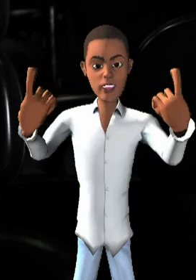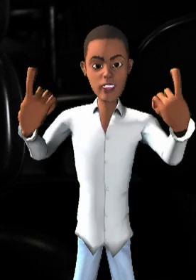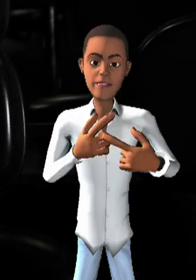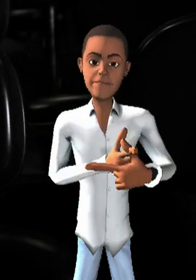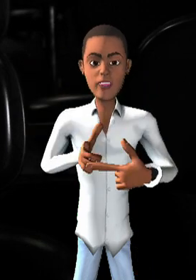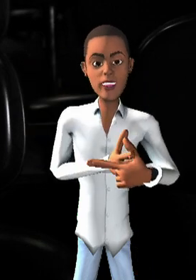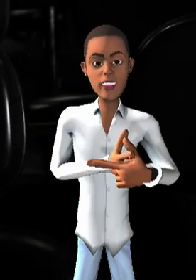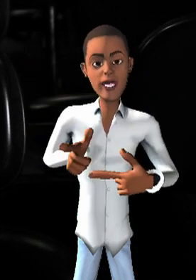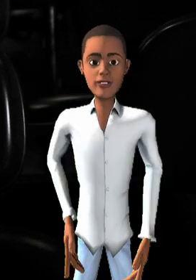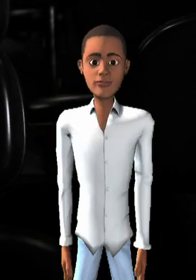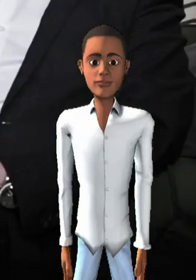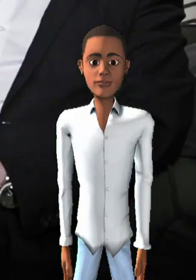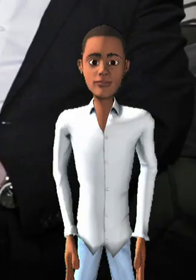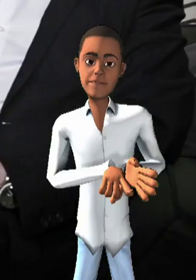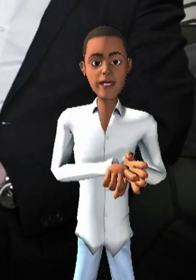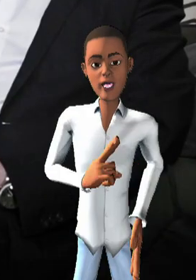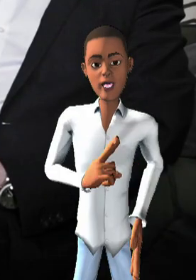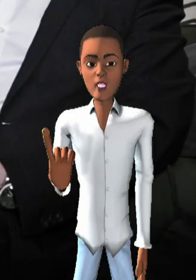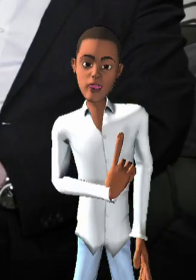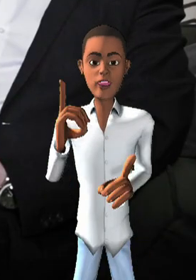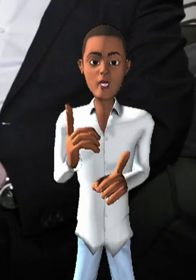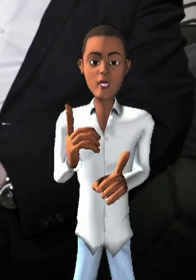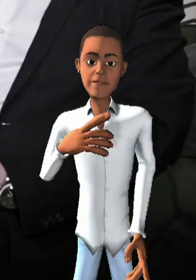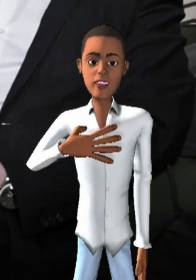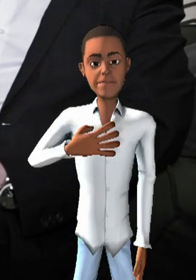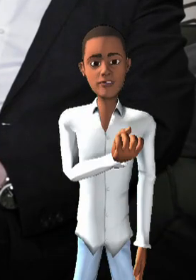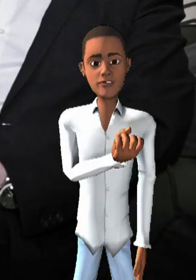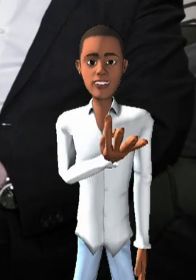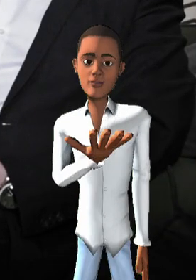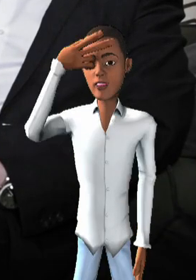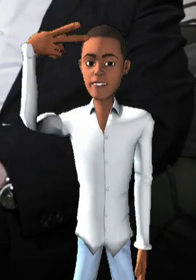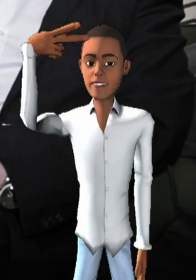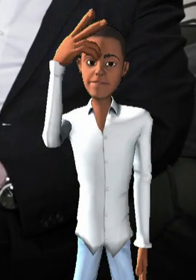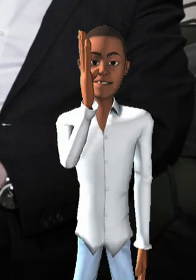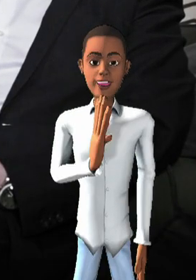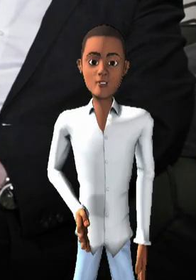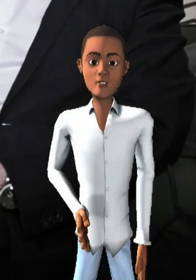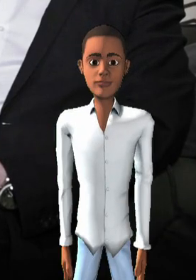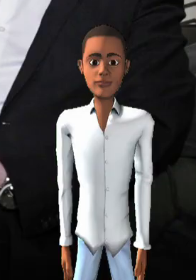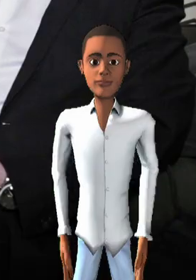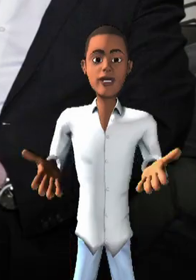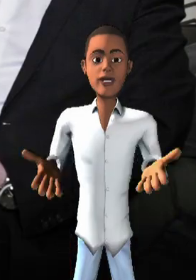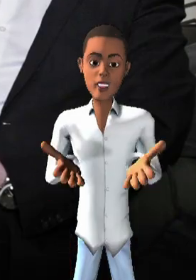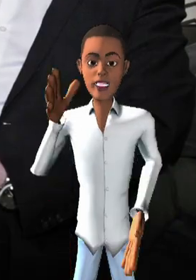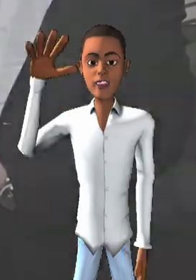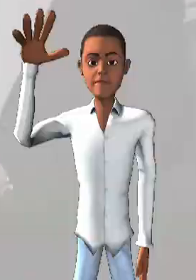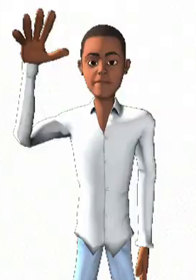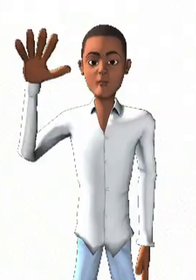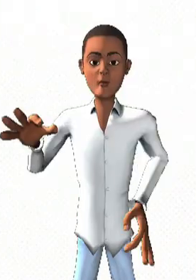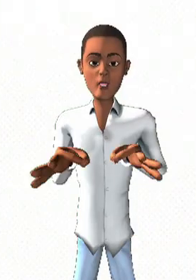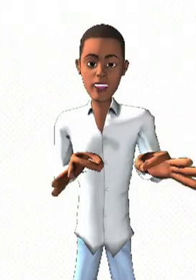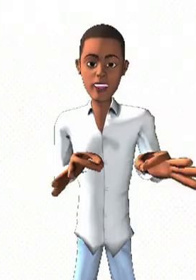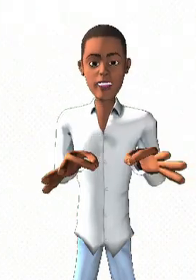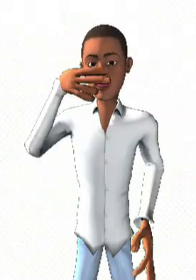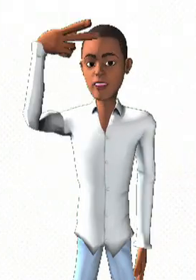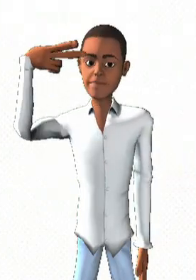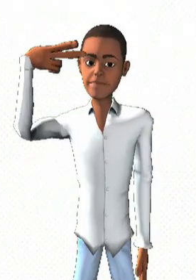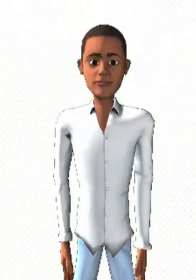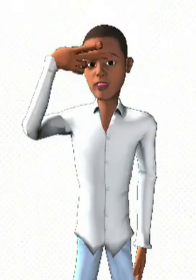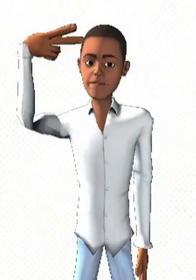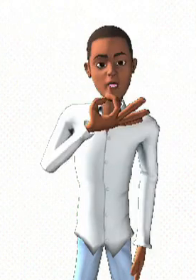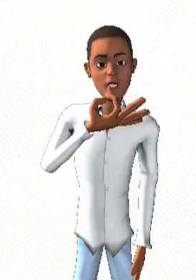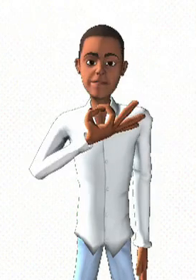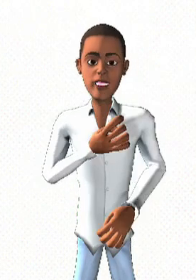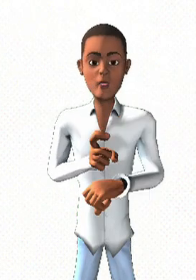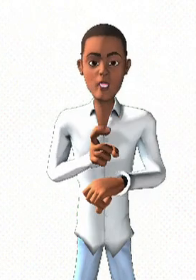veja, ouça. Na pesquisa, nós identificamos diferentes perfis de brasileiros. Vamos imaginar que eles estão organizados num espectro,